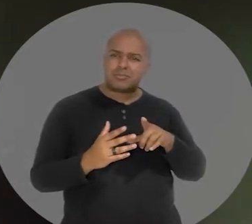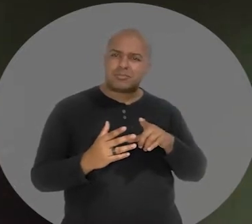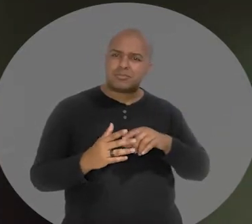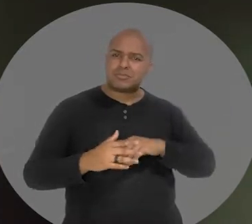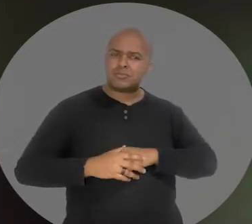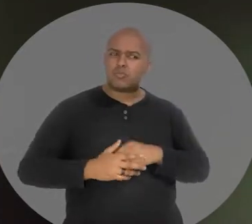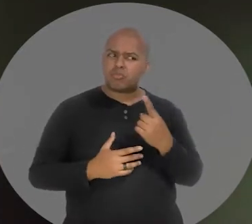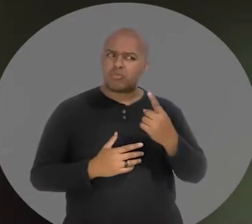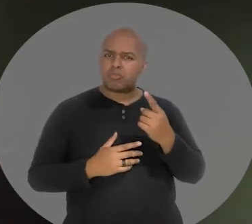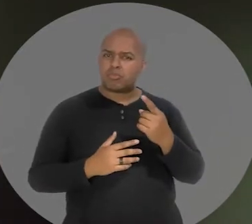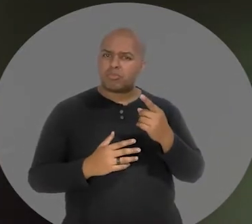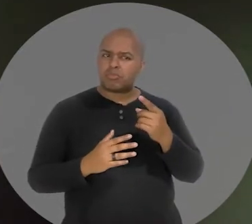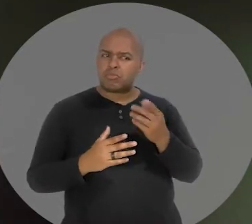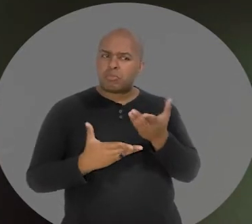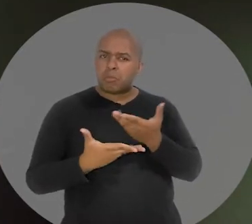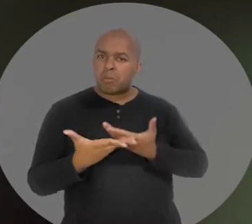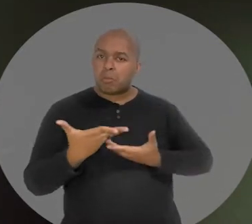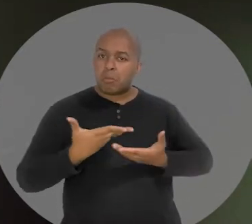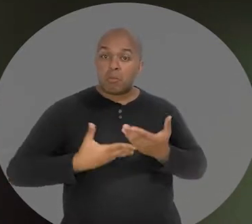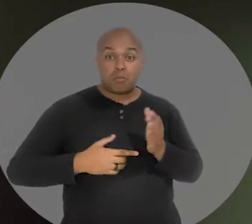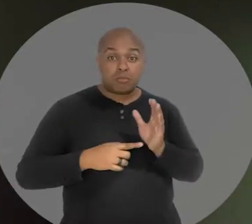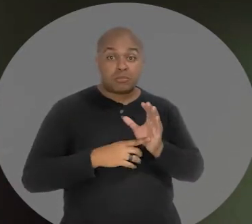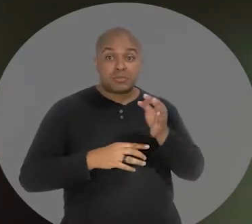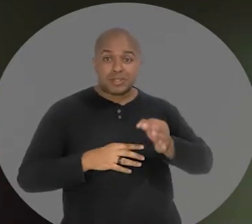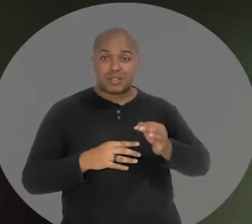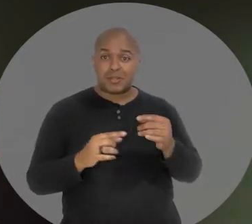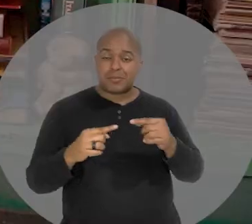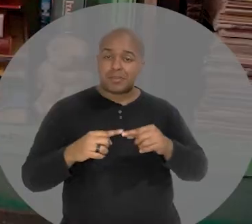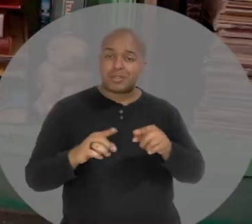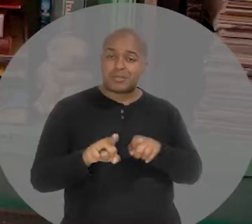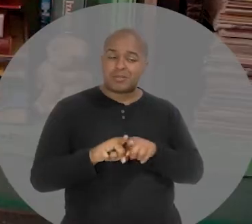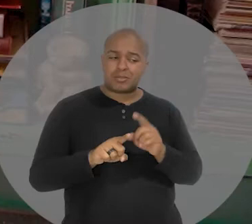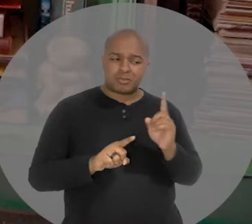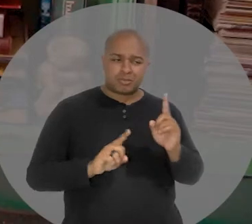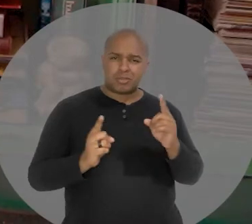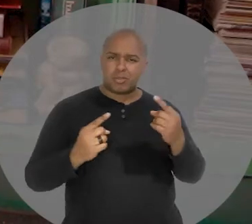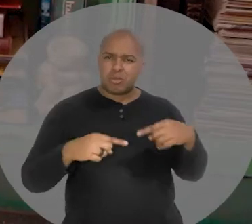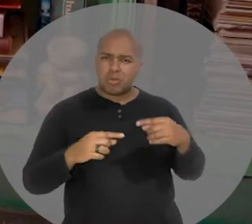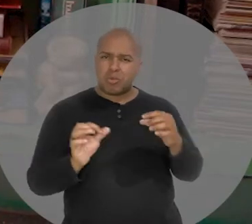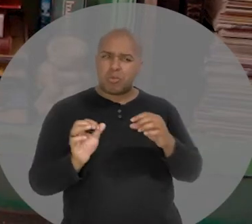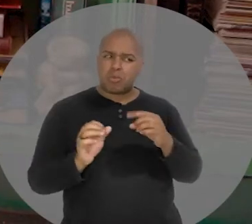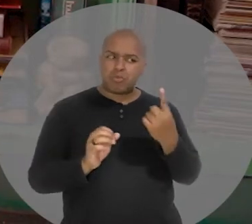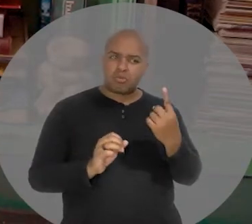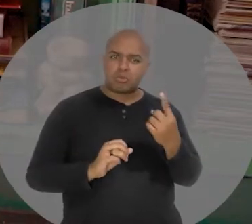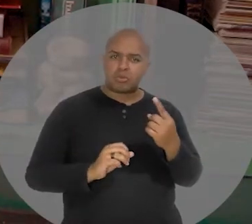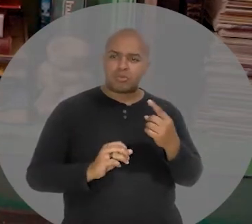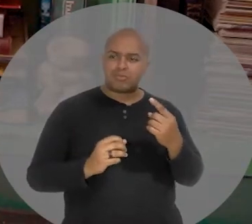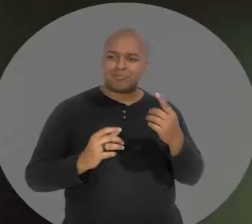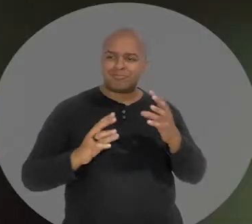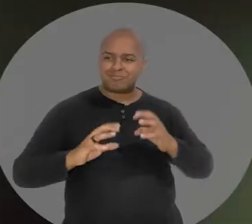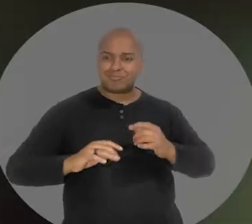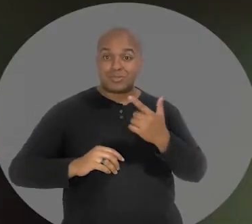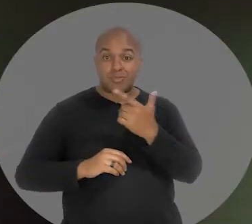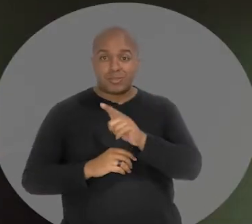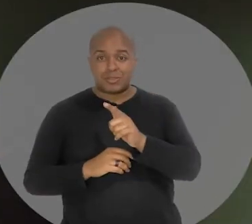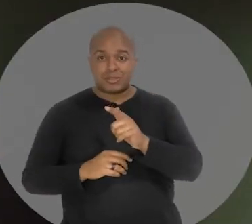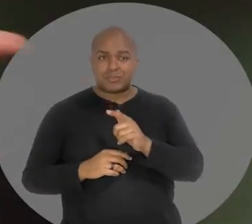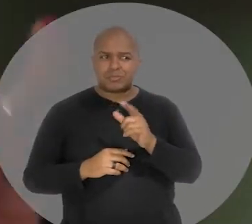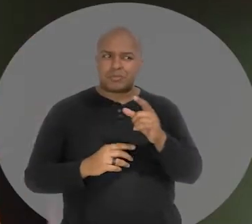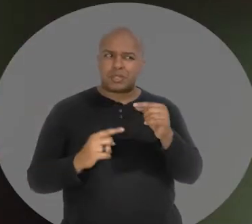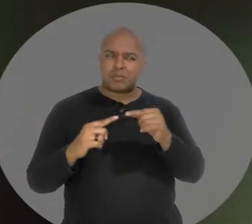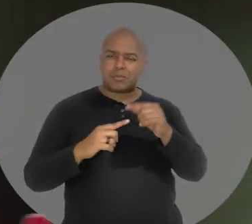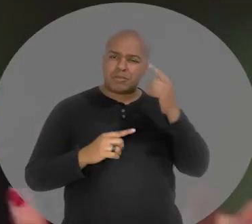uma mediadora, né, entre os conflitos de uma e os conflitos da outra, no sentido